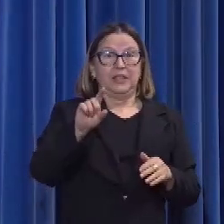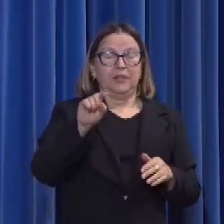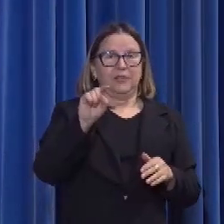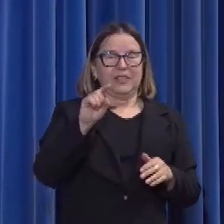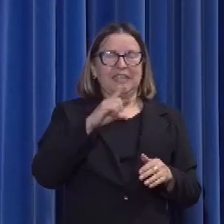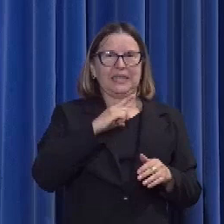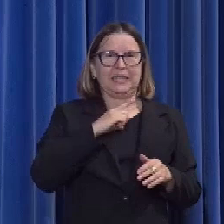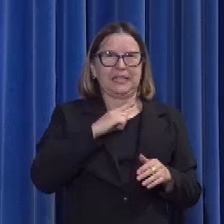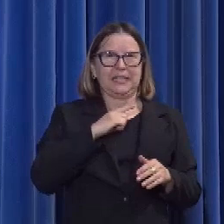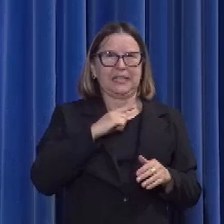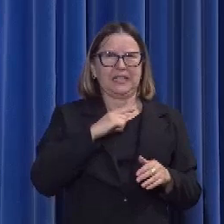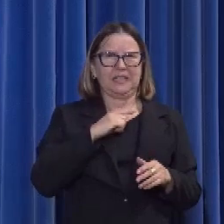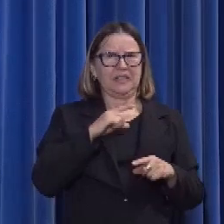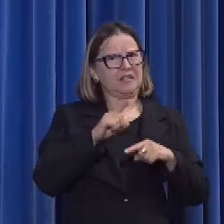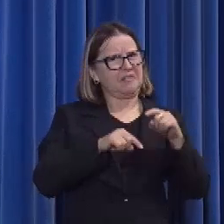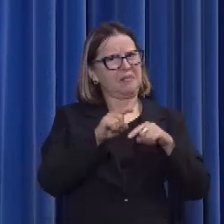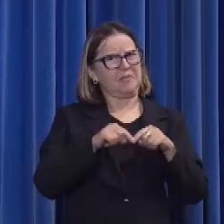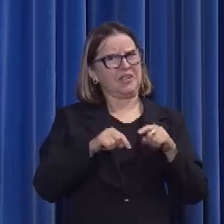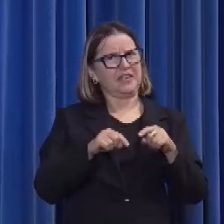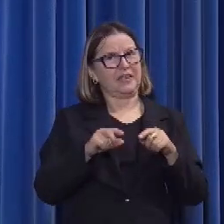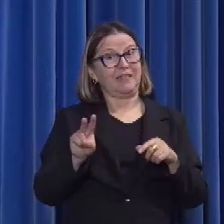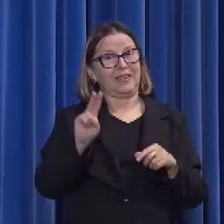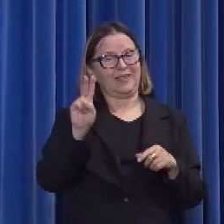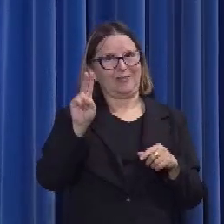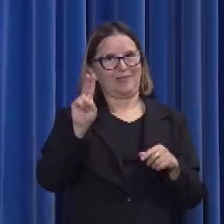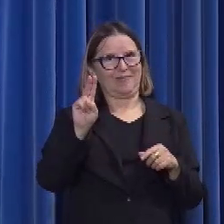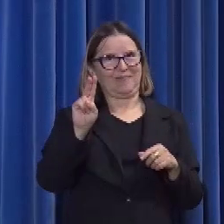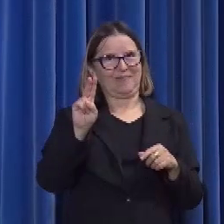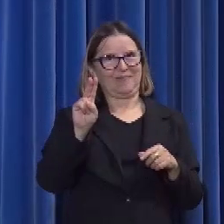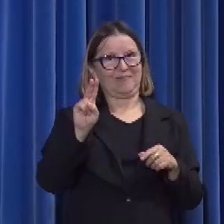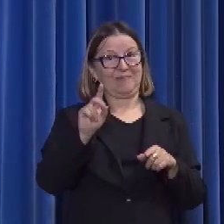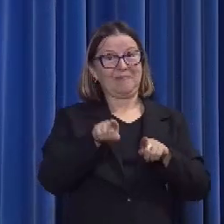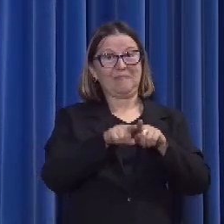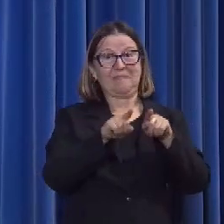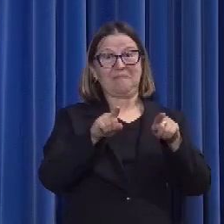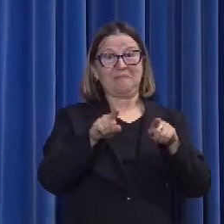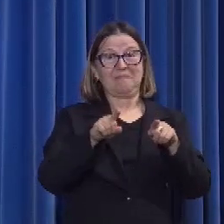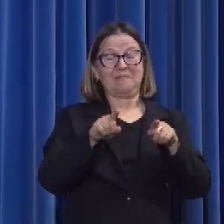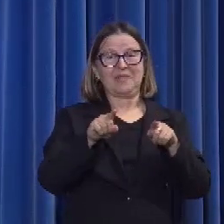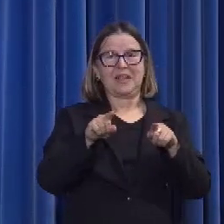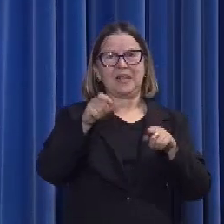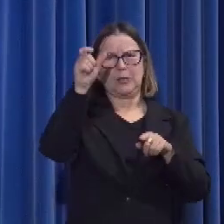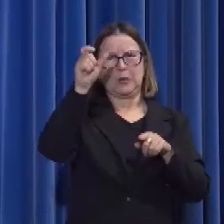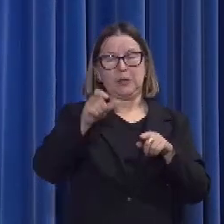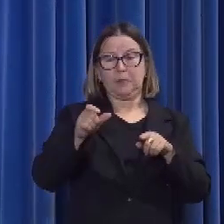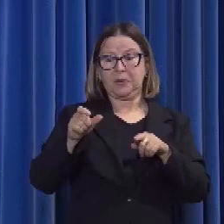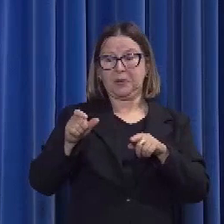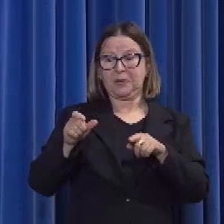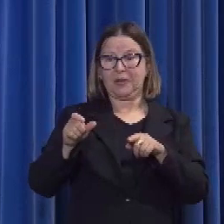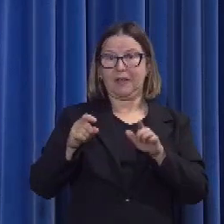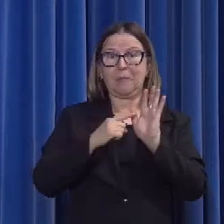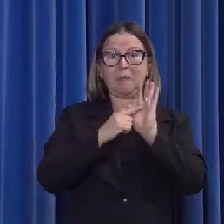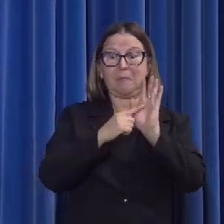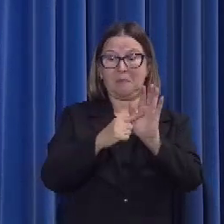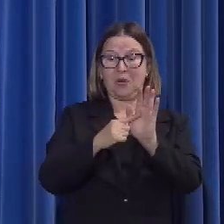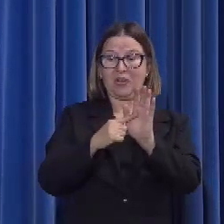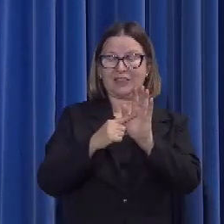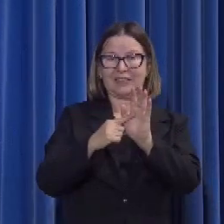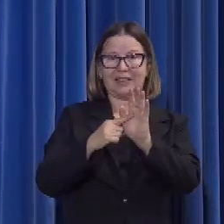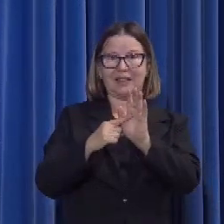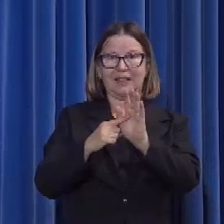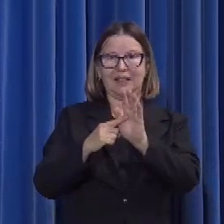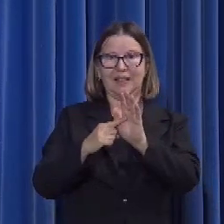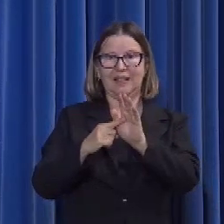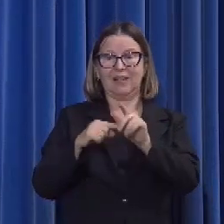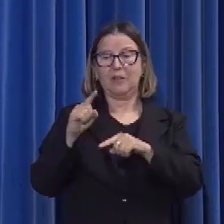julga ser valioso, mas alguém coloca outro muito mais valioso ao lado do seu. Logo